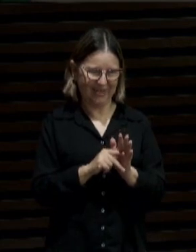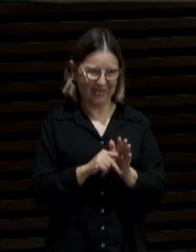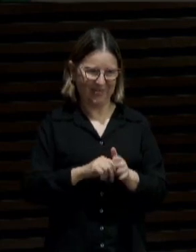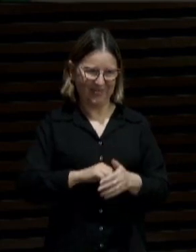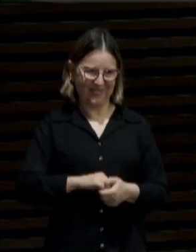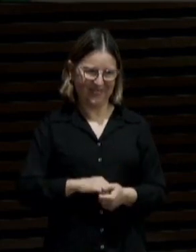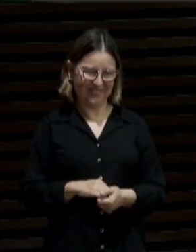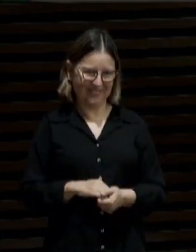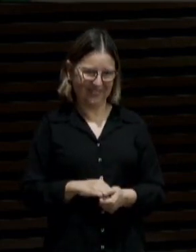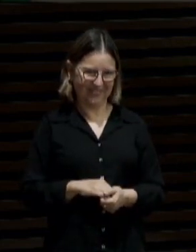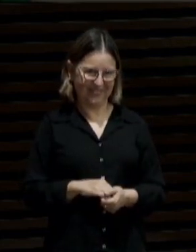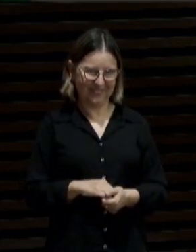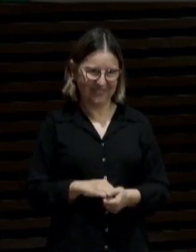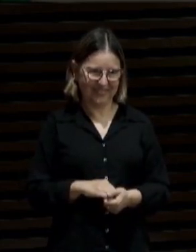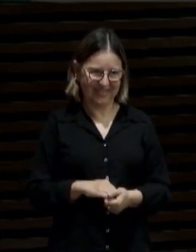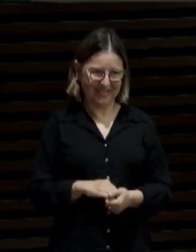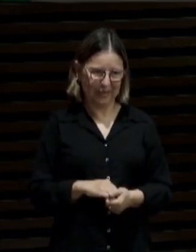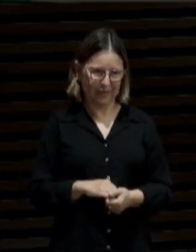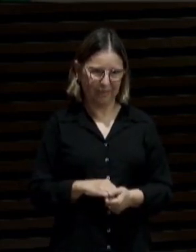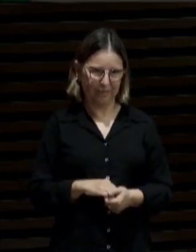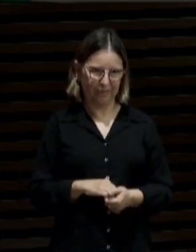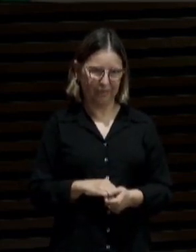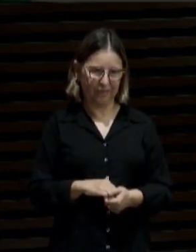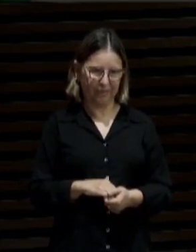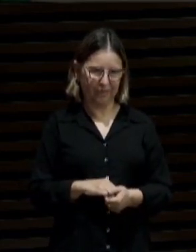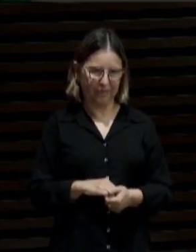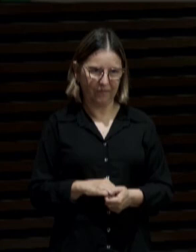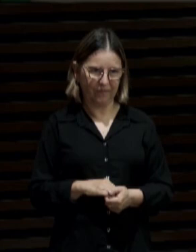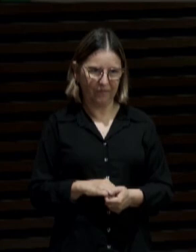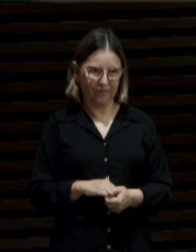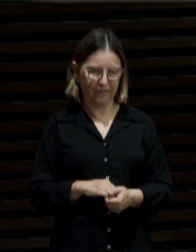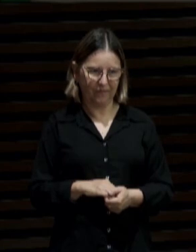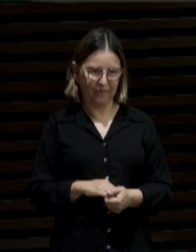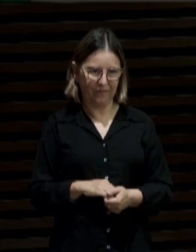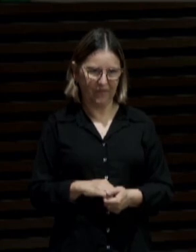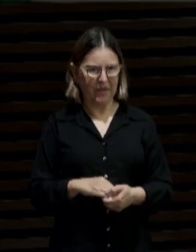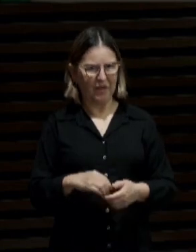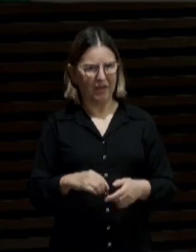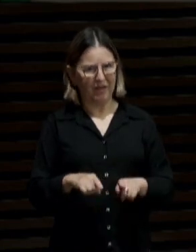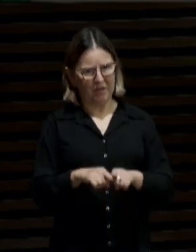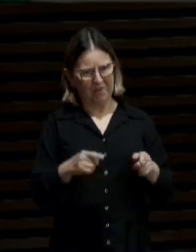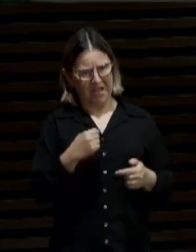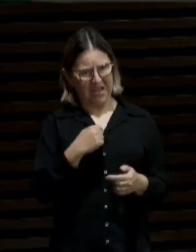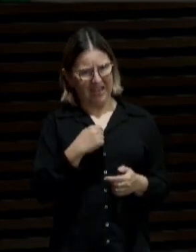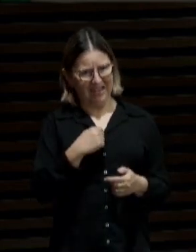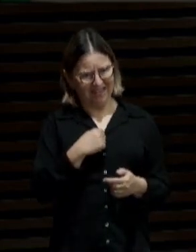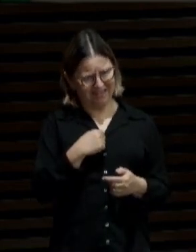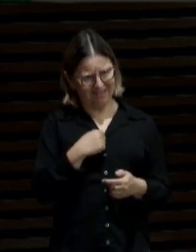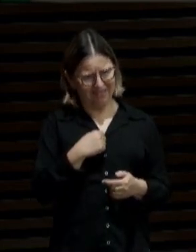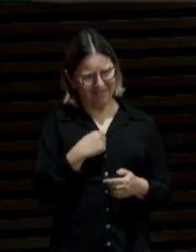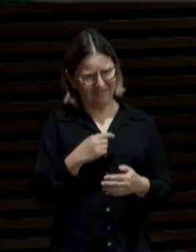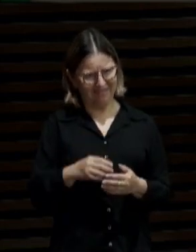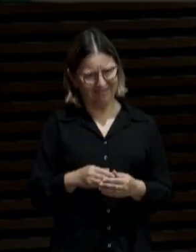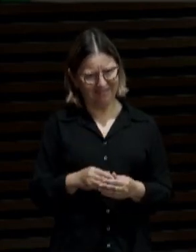A primeira é, como que não? Eu e aquele cara que roubou meu carro semana passada, é a mesma